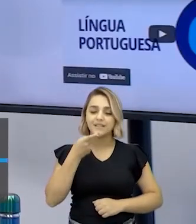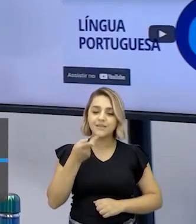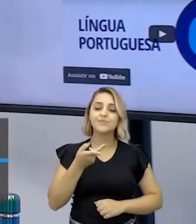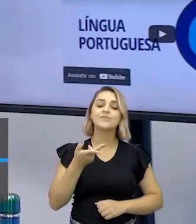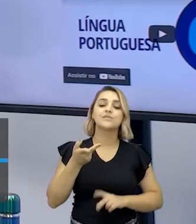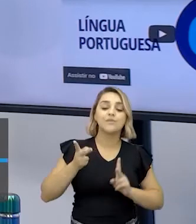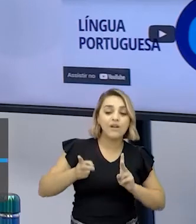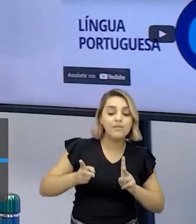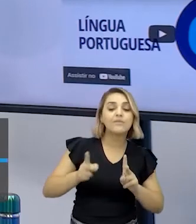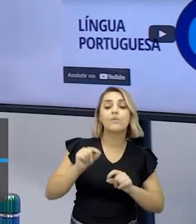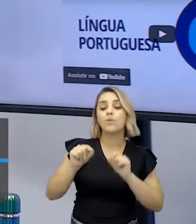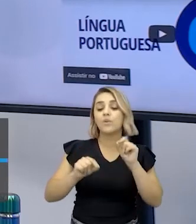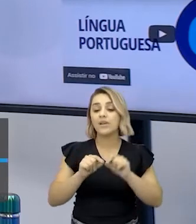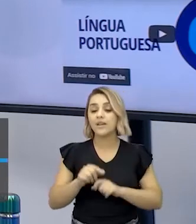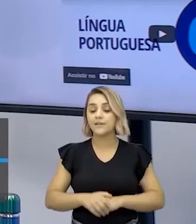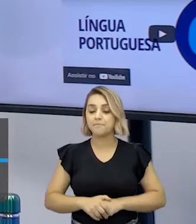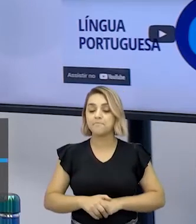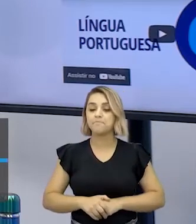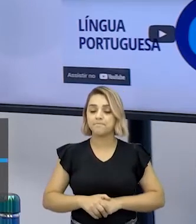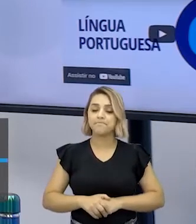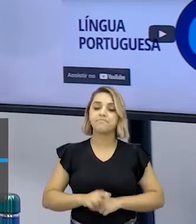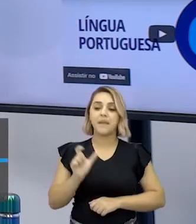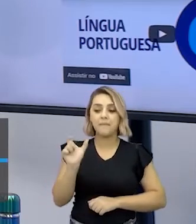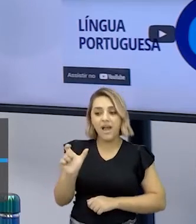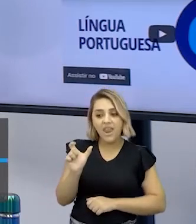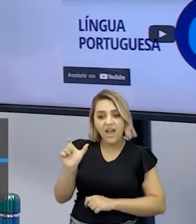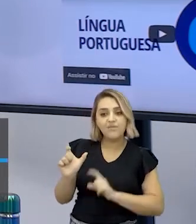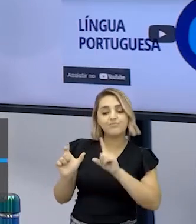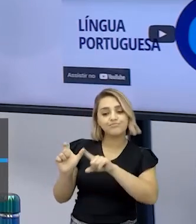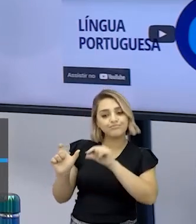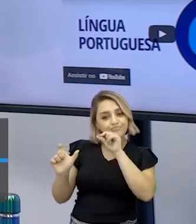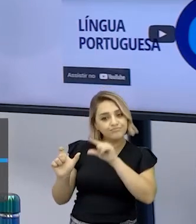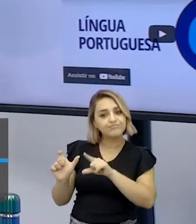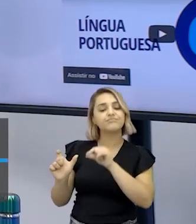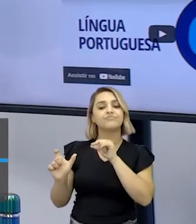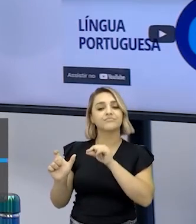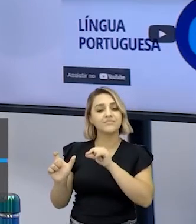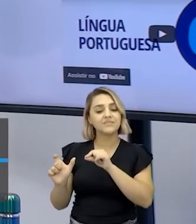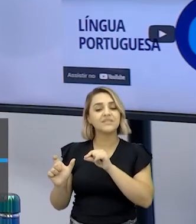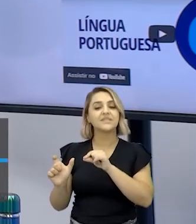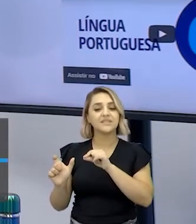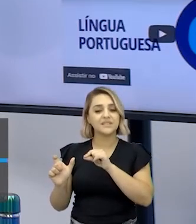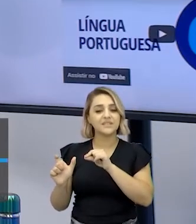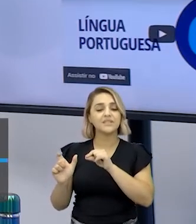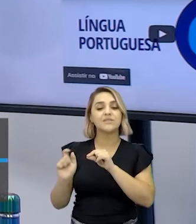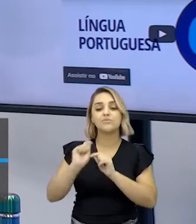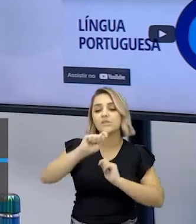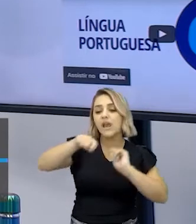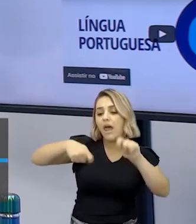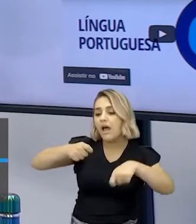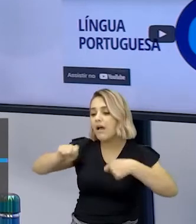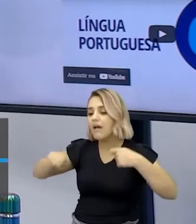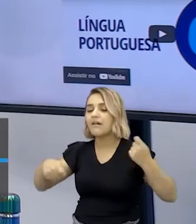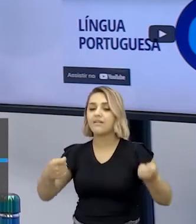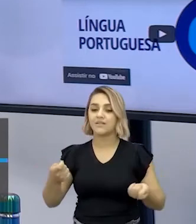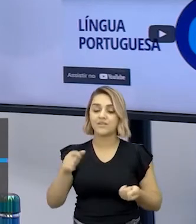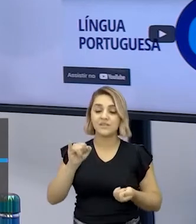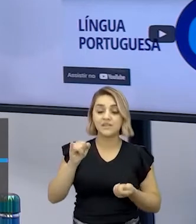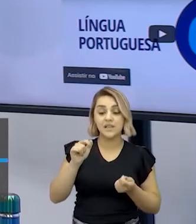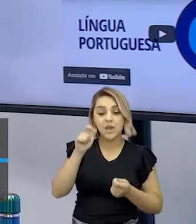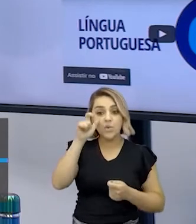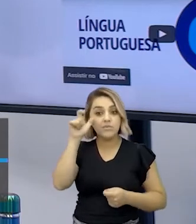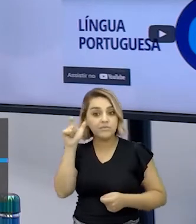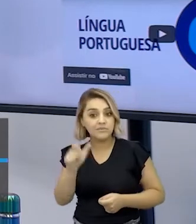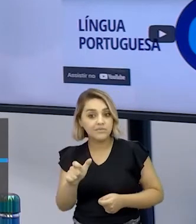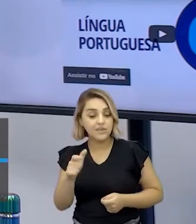que as palavras escolhidas, a postura, ela diz muito. Se eu estou interessado, se eu não estou, se